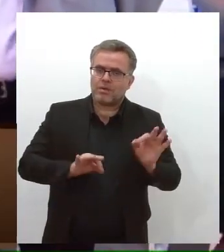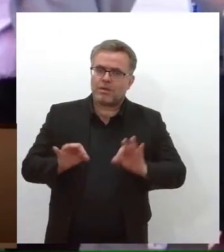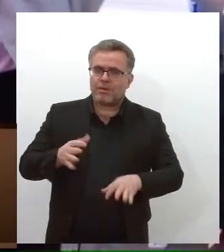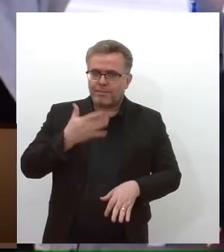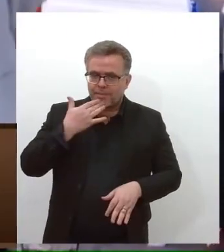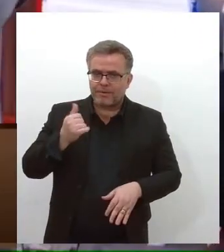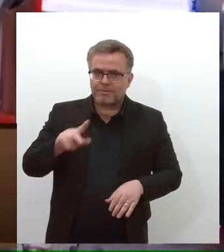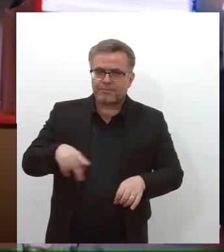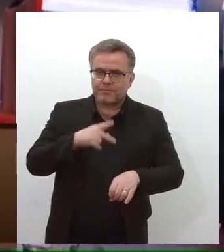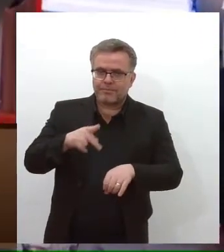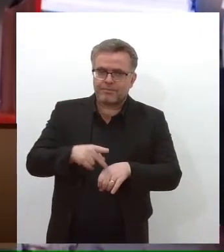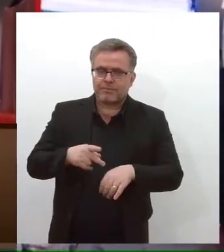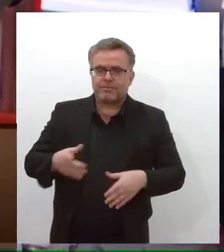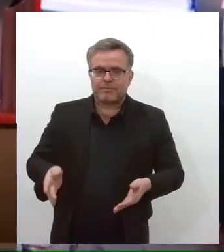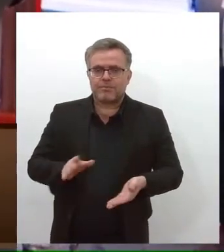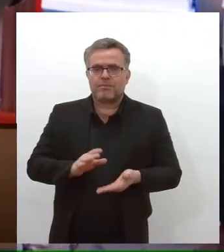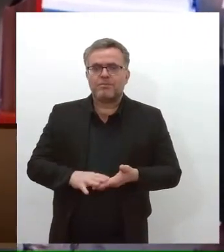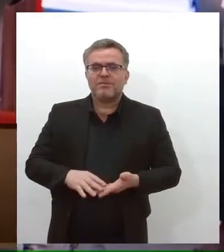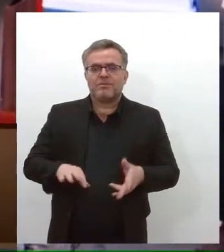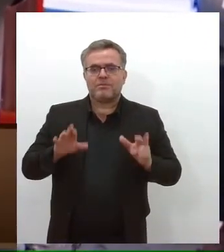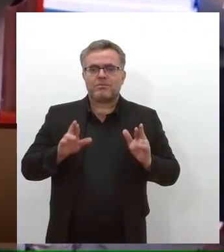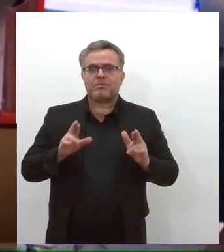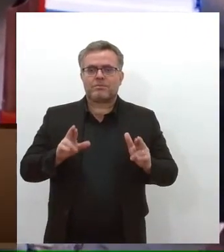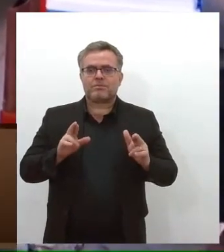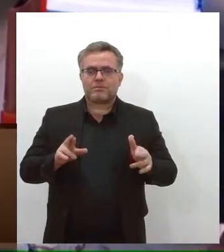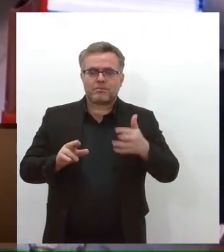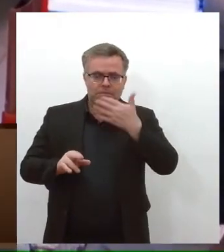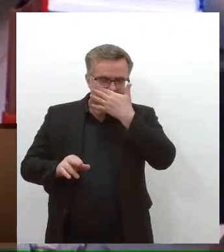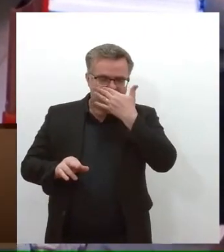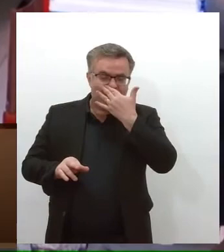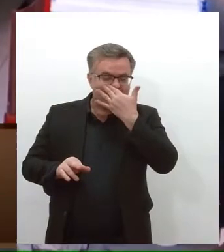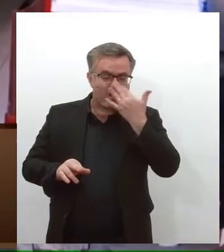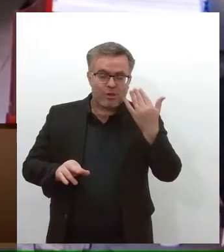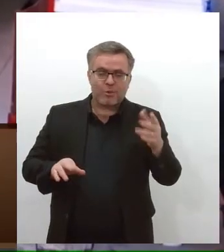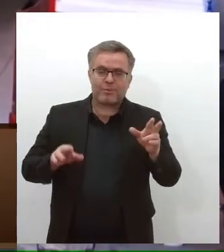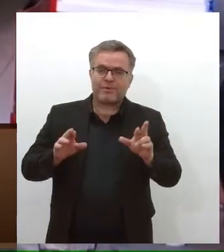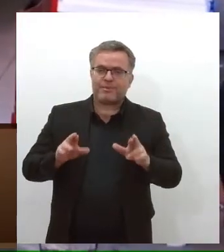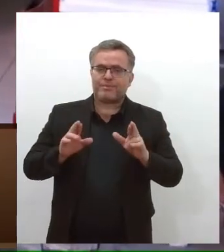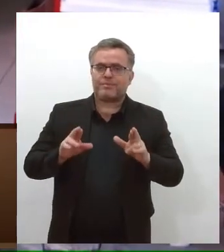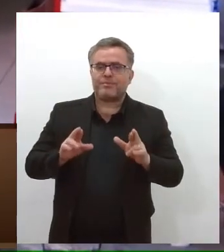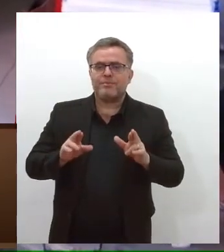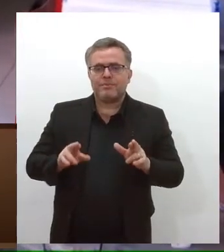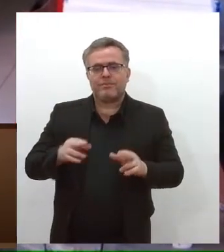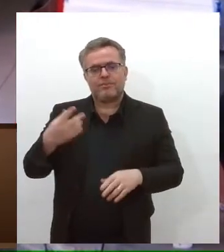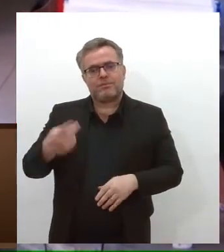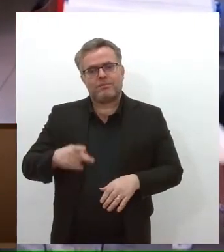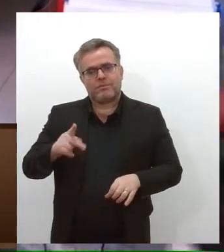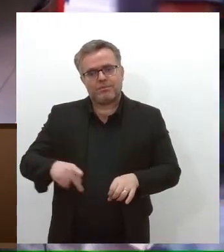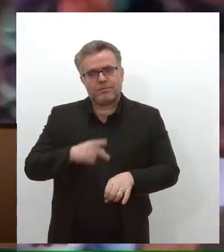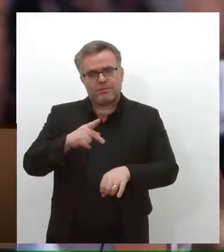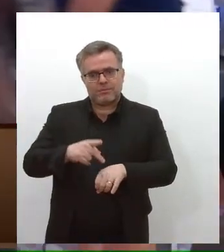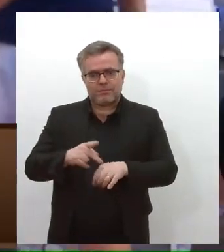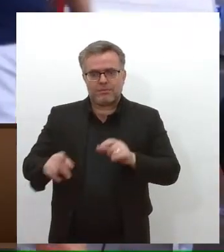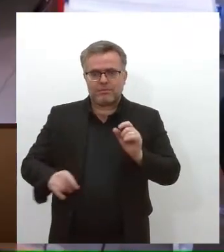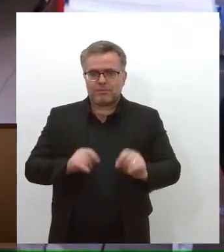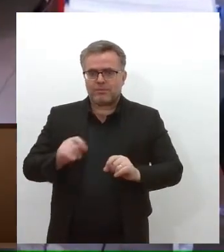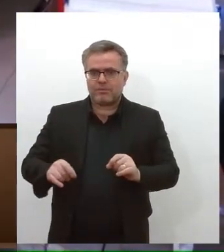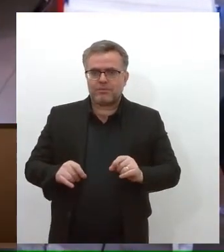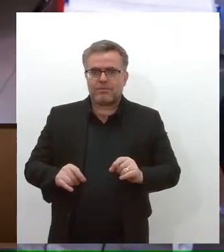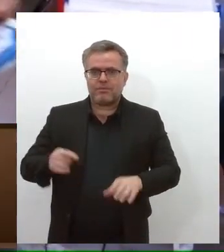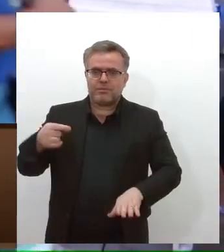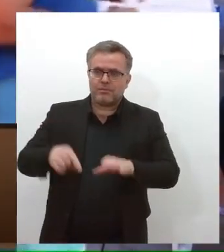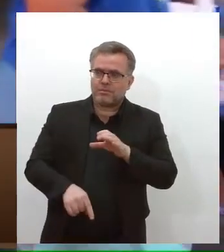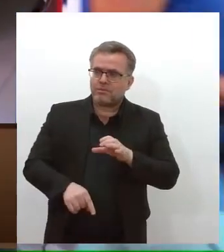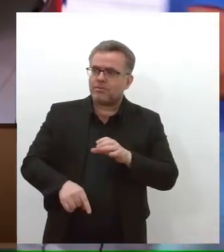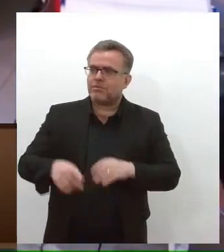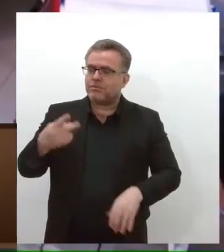Esperança. Uma esperança. Uma esperança muito grande desse país não cair lá, neste abismo que está se